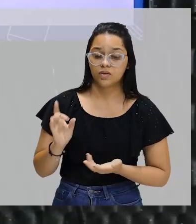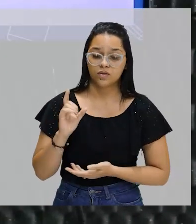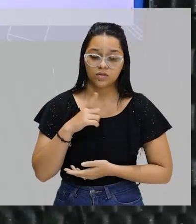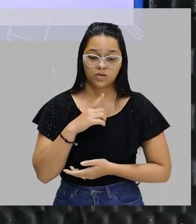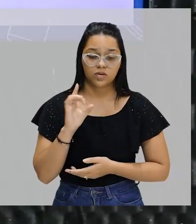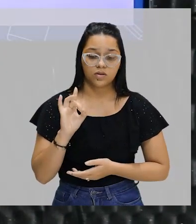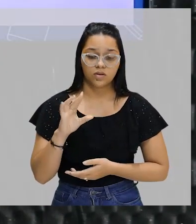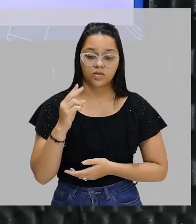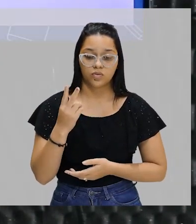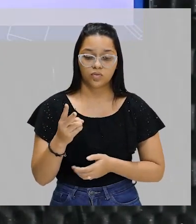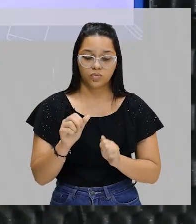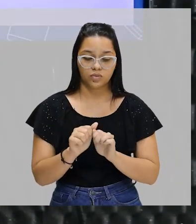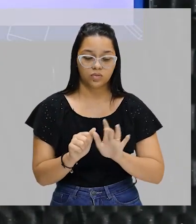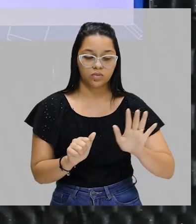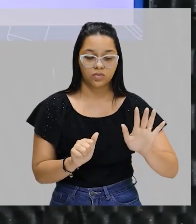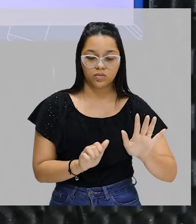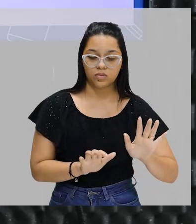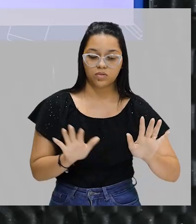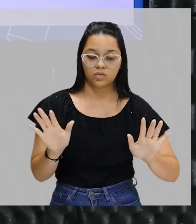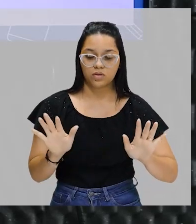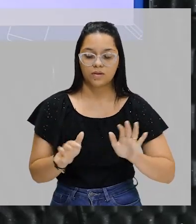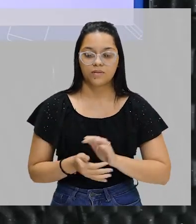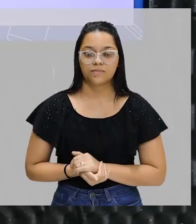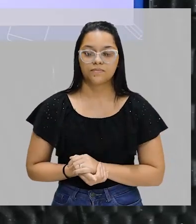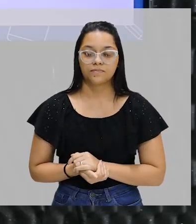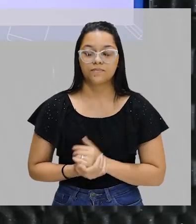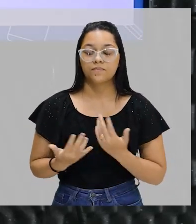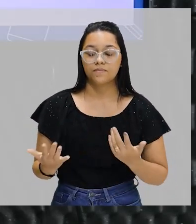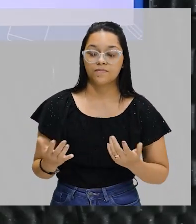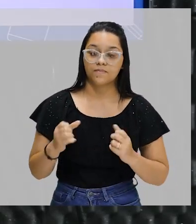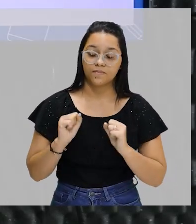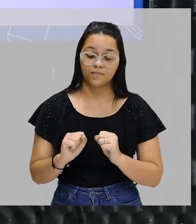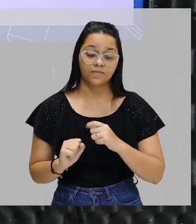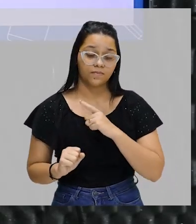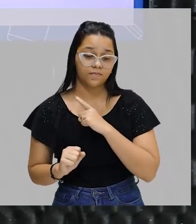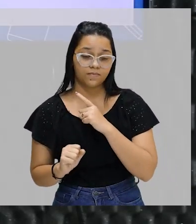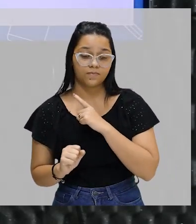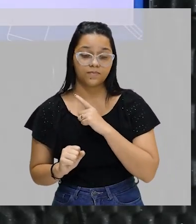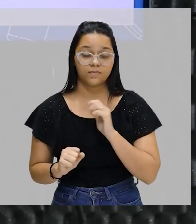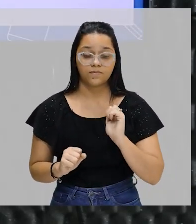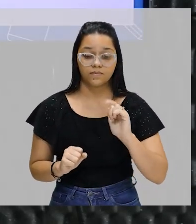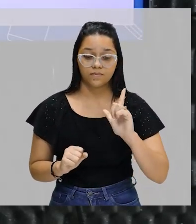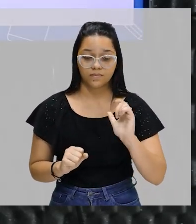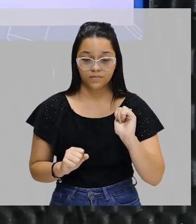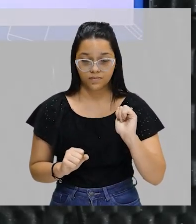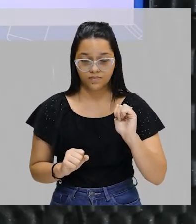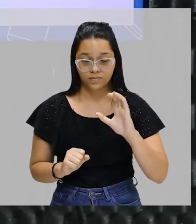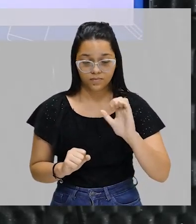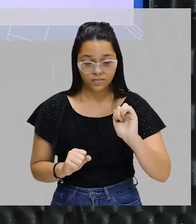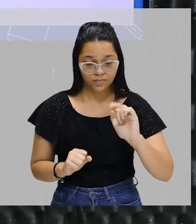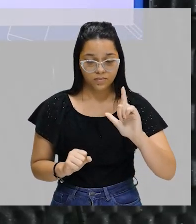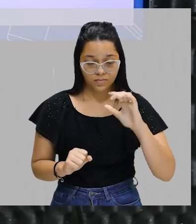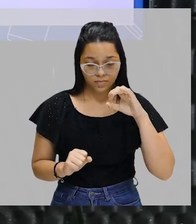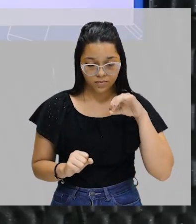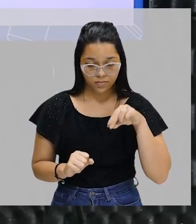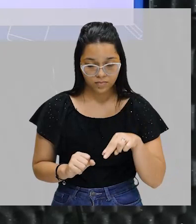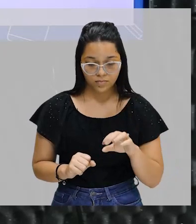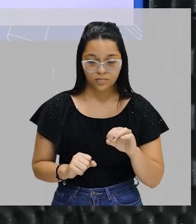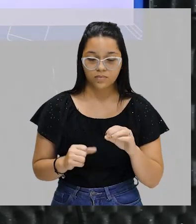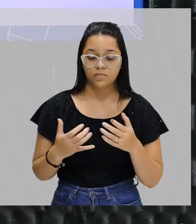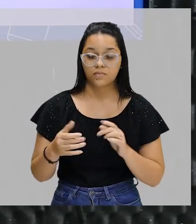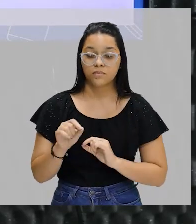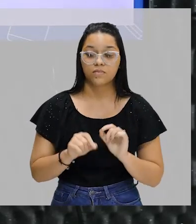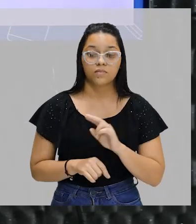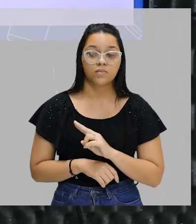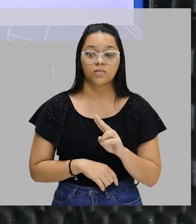apenas duas extremidades na cadeia. Então, para esse tipo de alcano, a sua nomenclatura